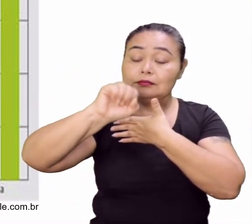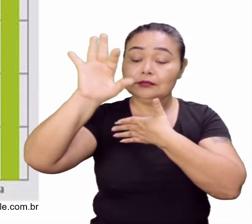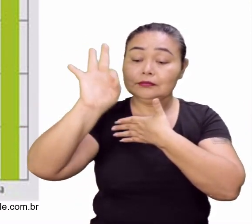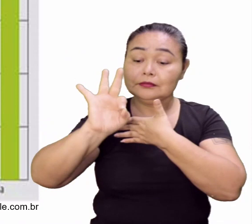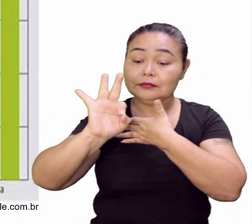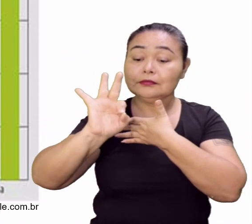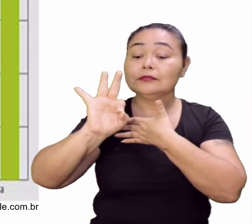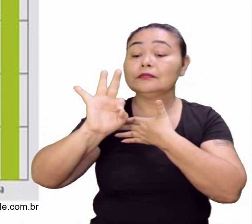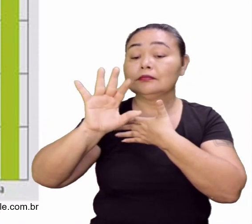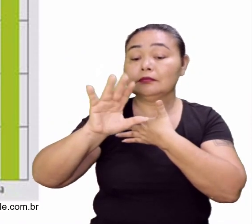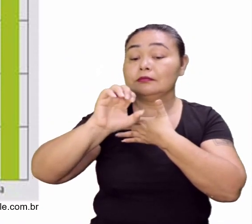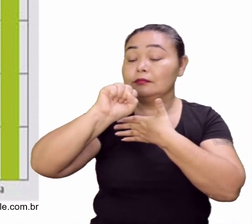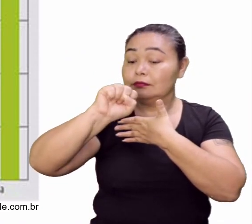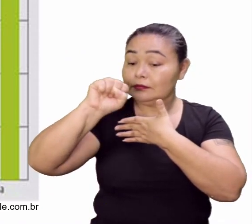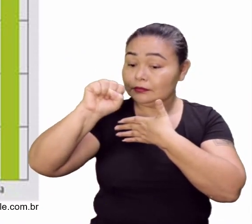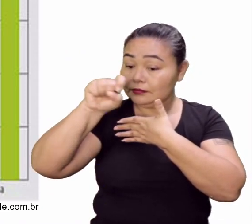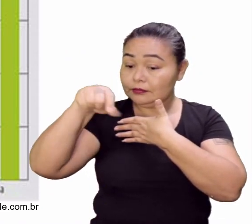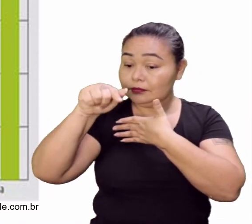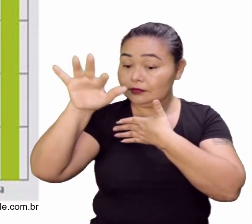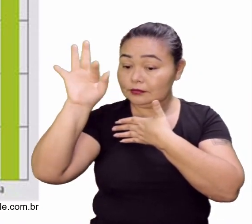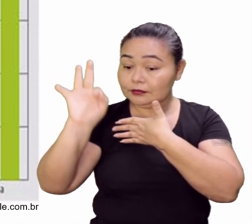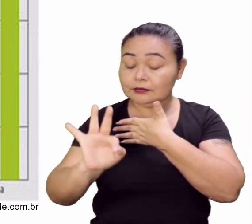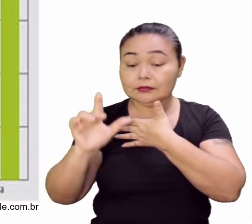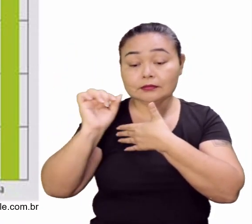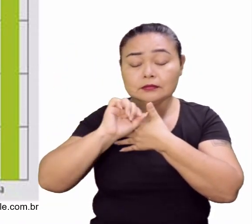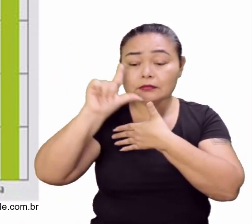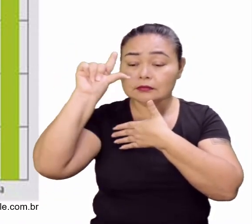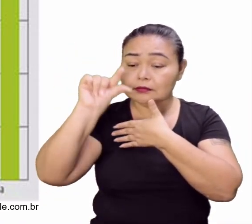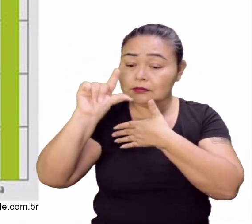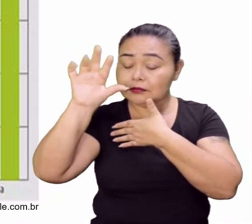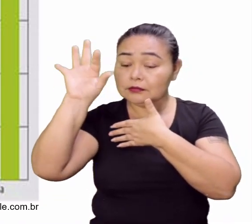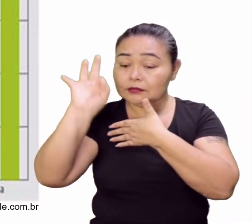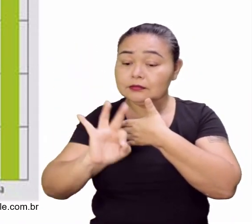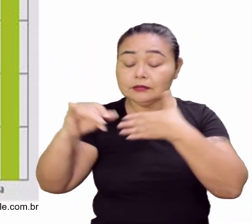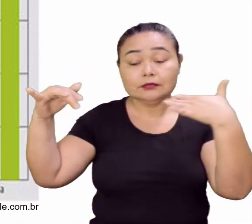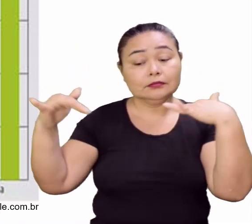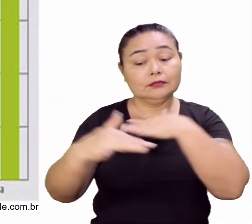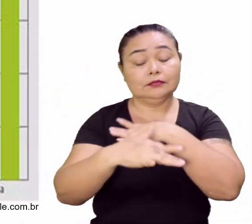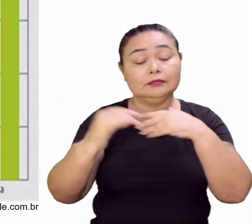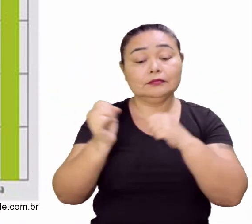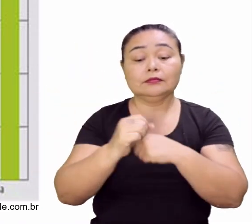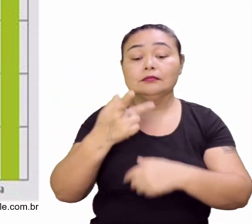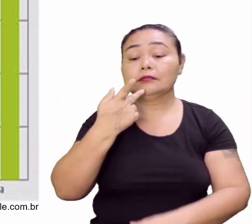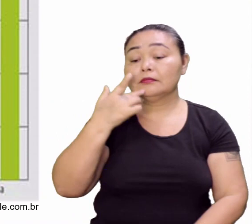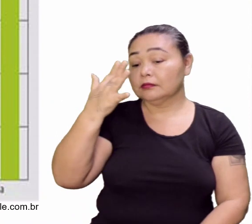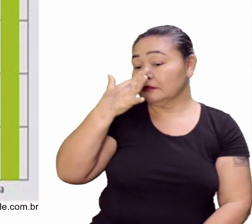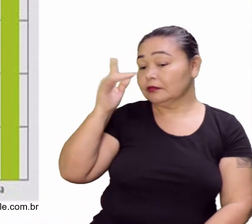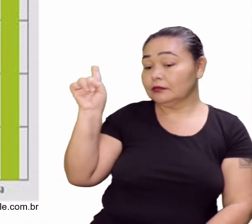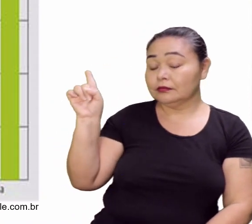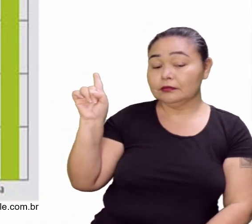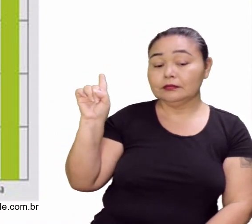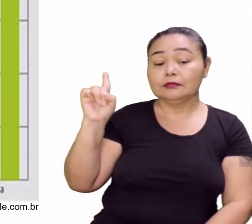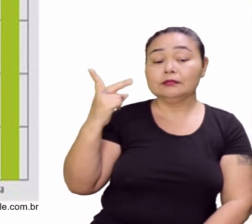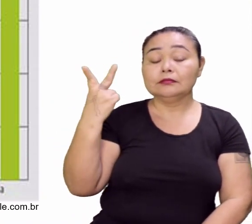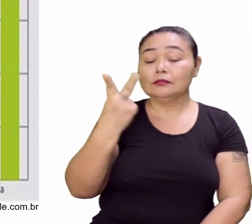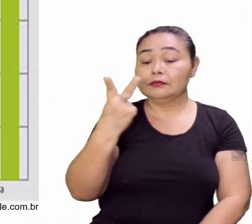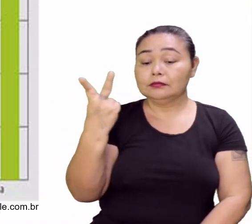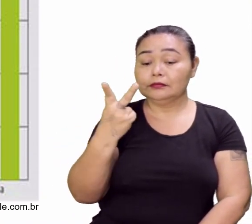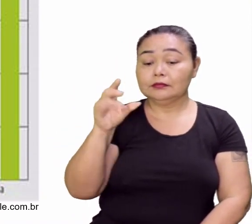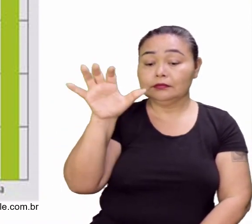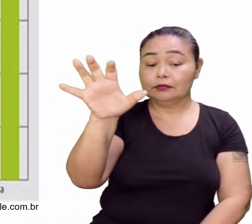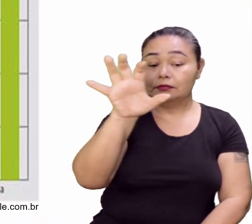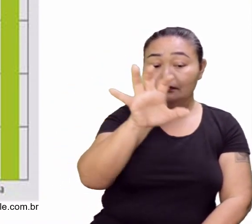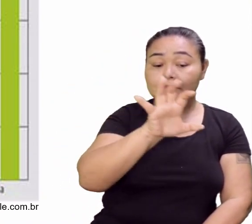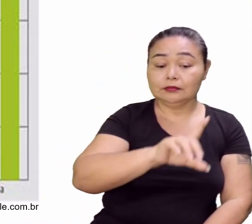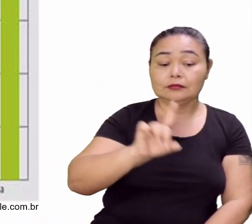88,7 a previsão. Então, assim, quando a gente fala de menores taxas de urbanização, a gente observa principalmente em duas porções da